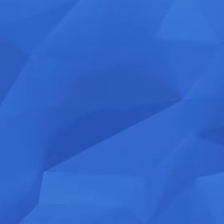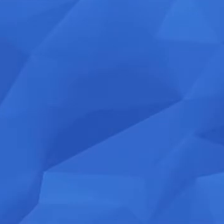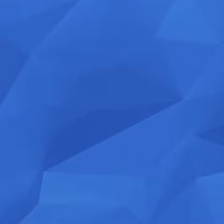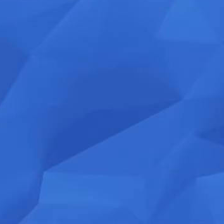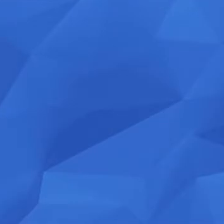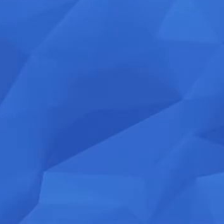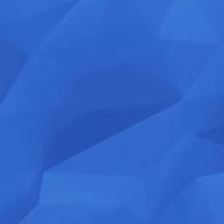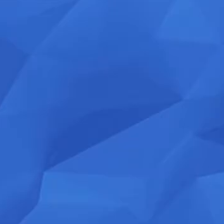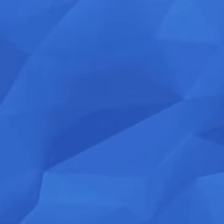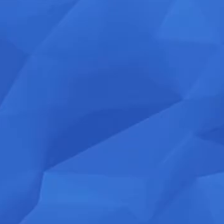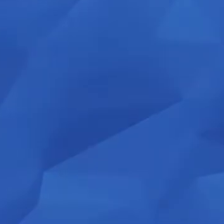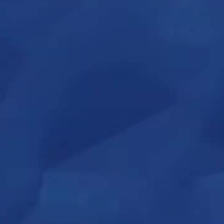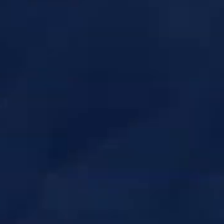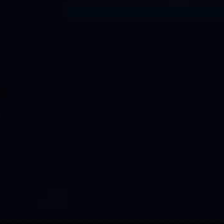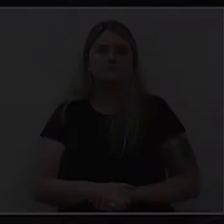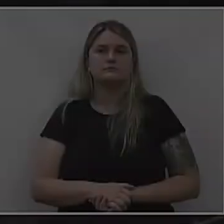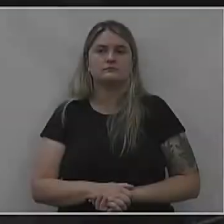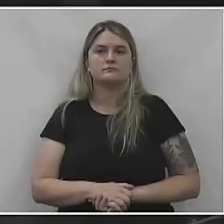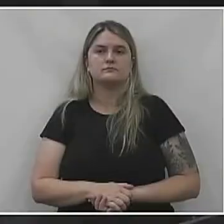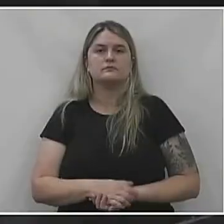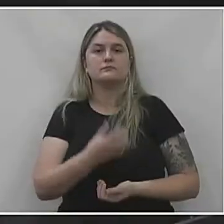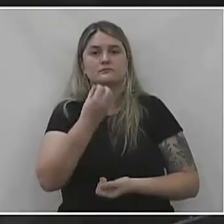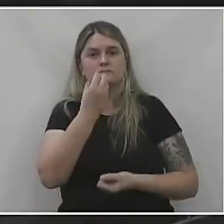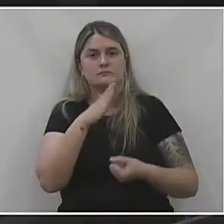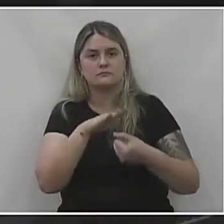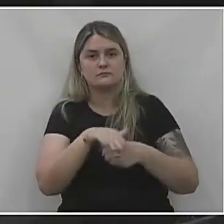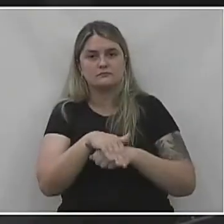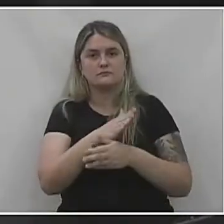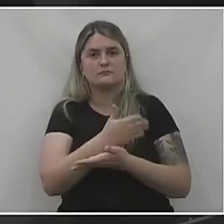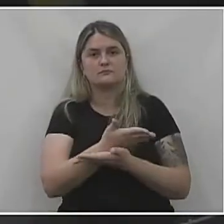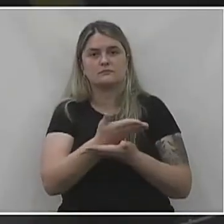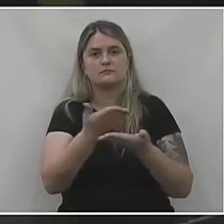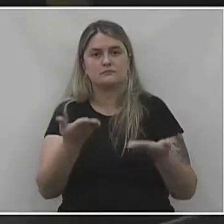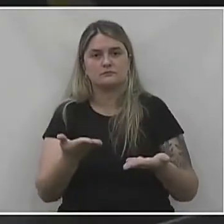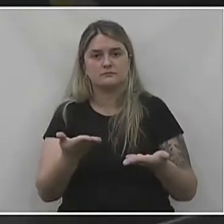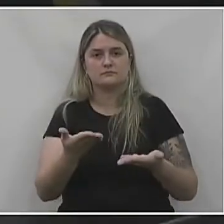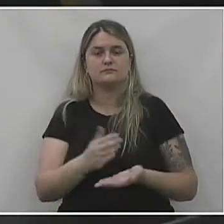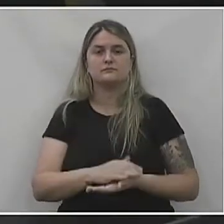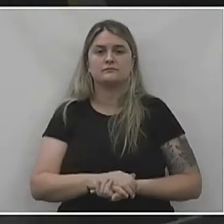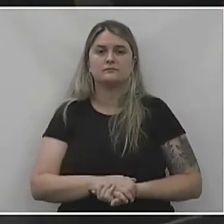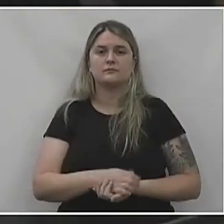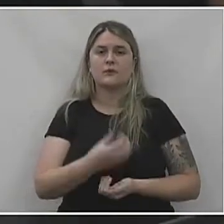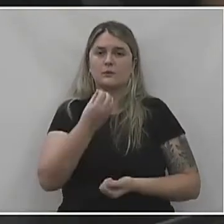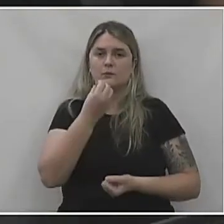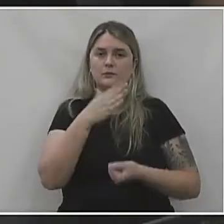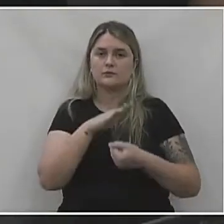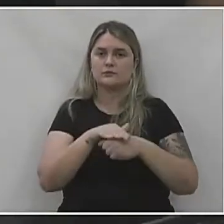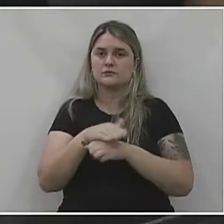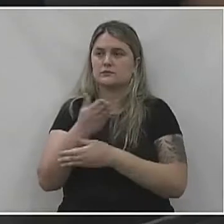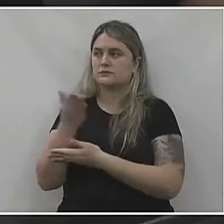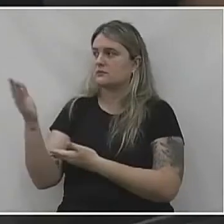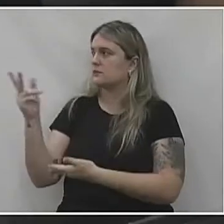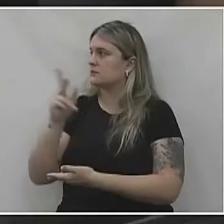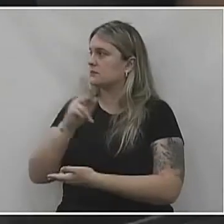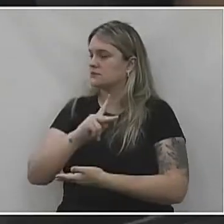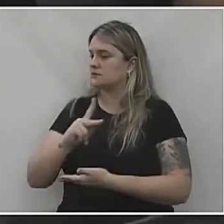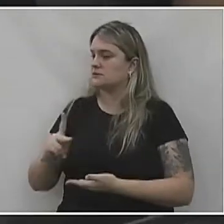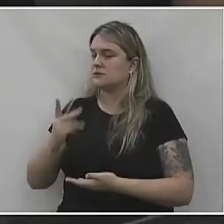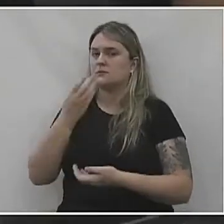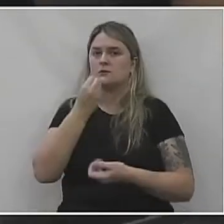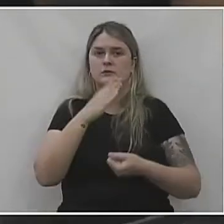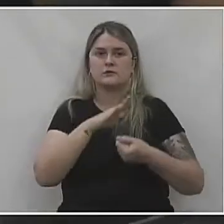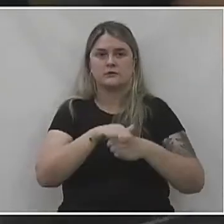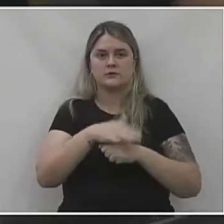E aí Oi boa noite a todos Oi boa noite presidente' boa noite